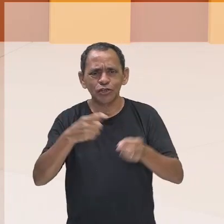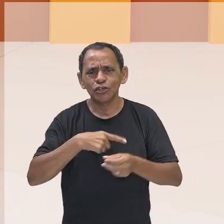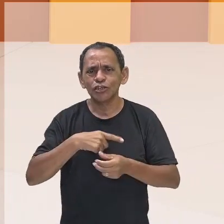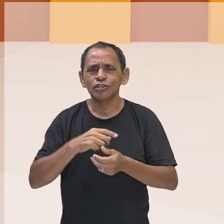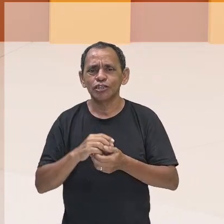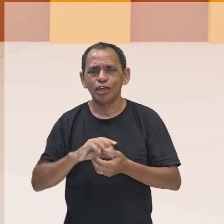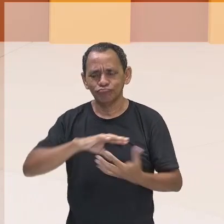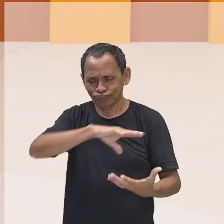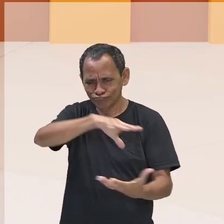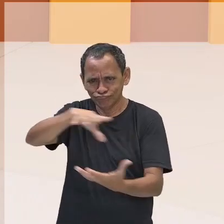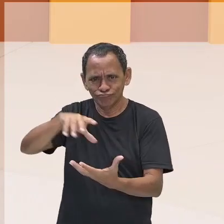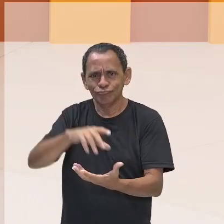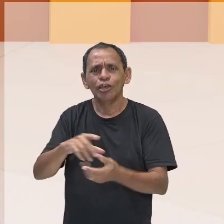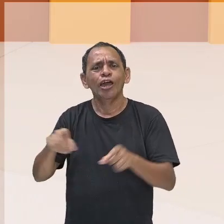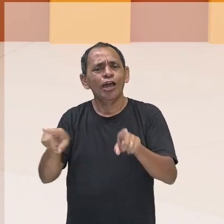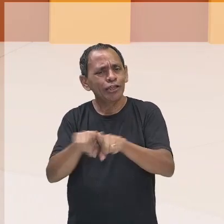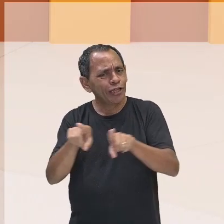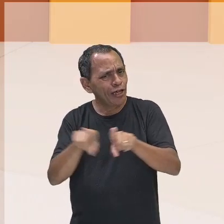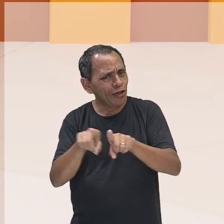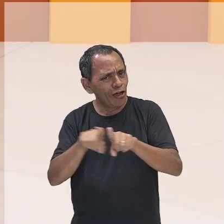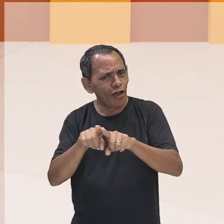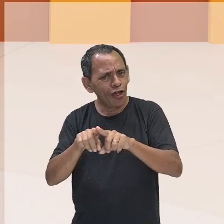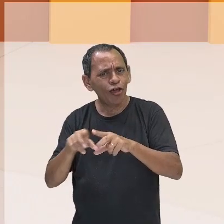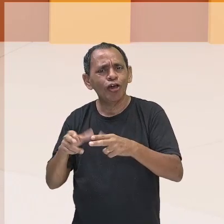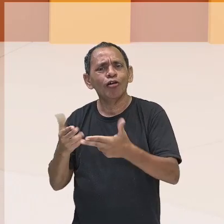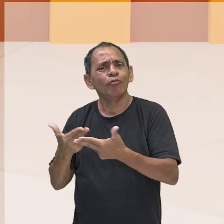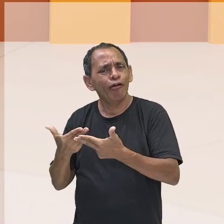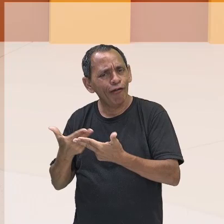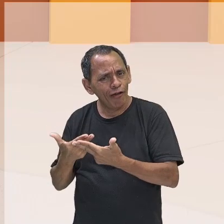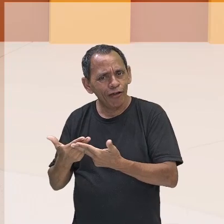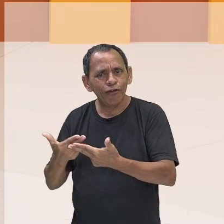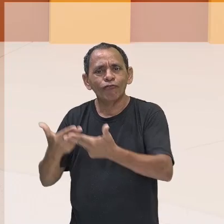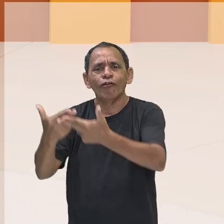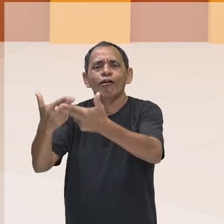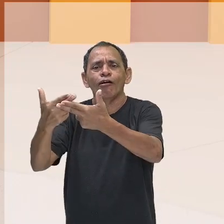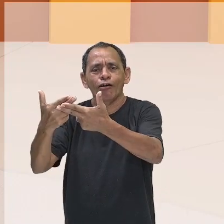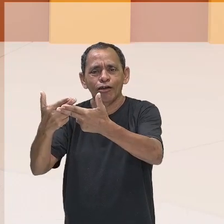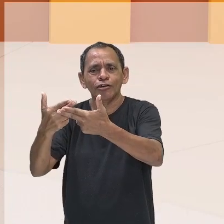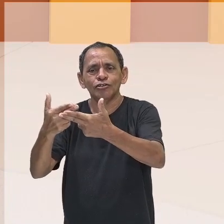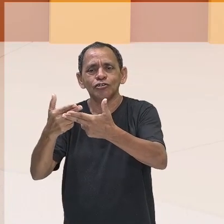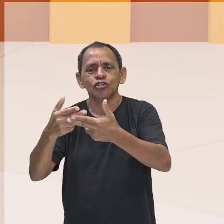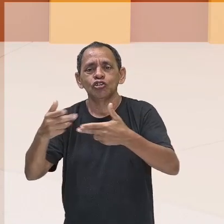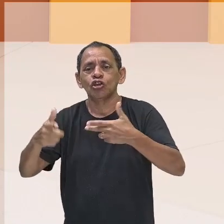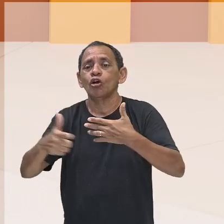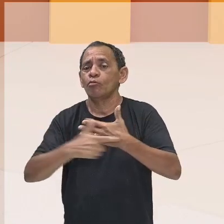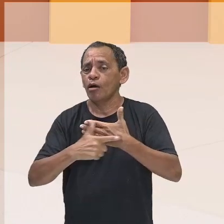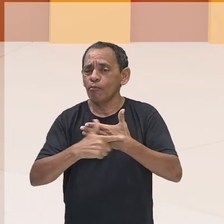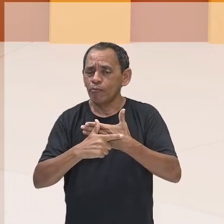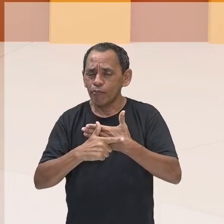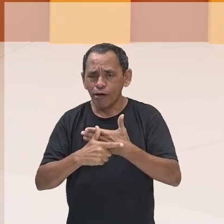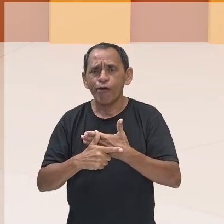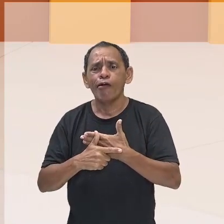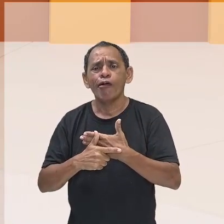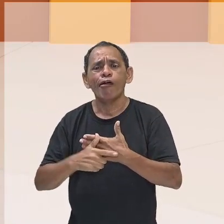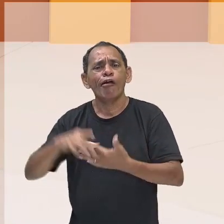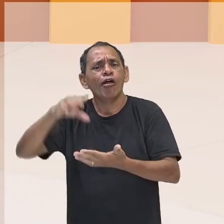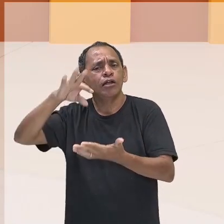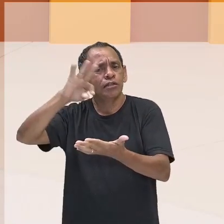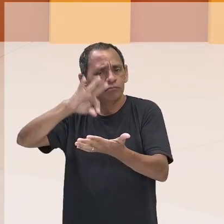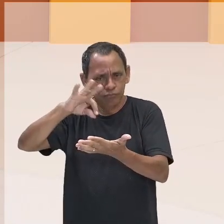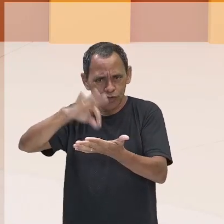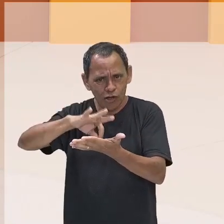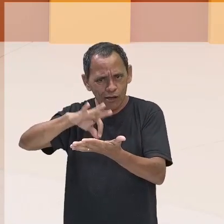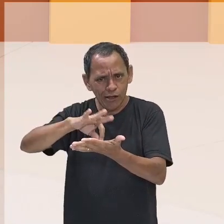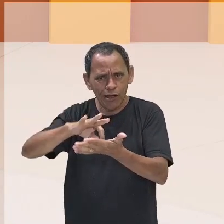estão aí ao redor, que estão desempenhando vários papéis, não é isso? Uns de localização, outros de transmissão de dados, outros